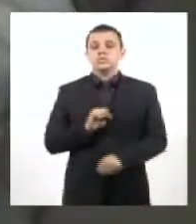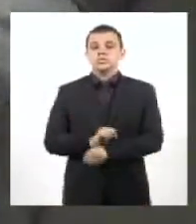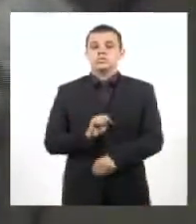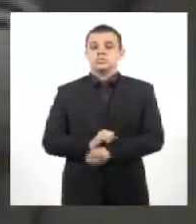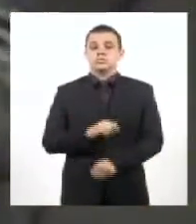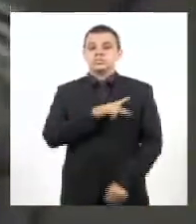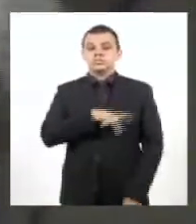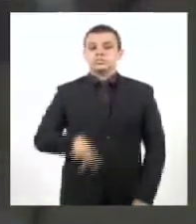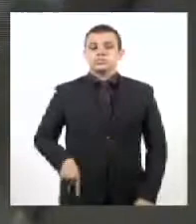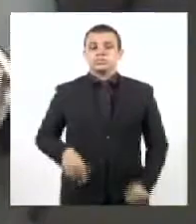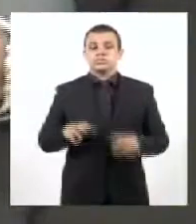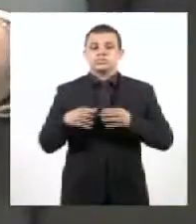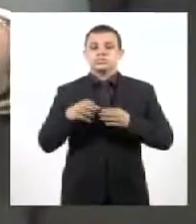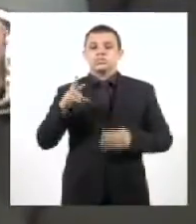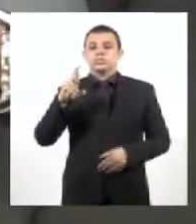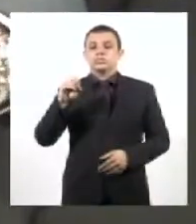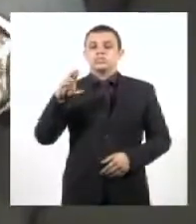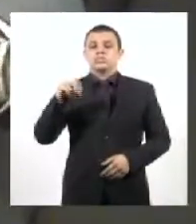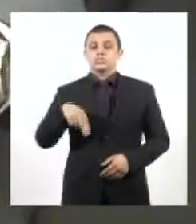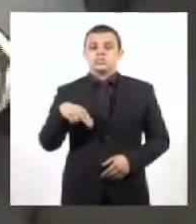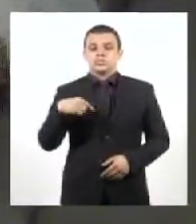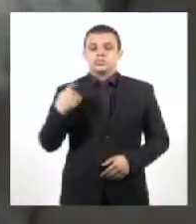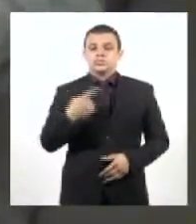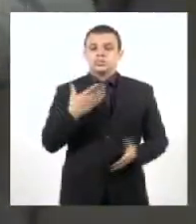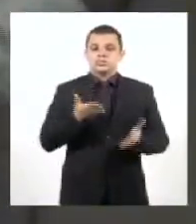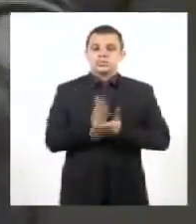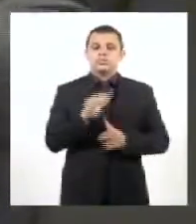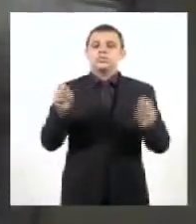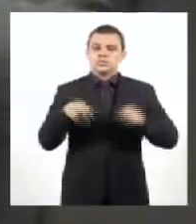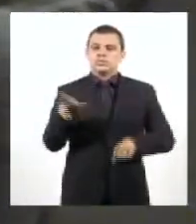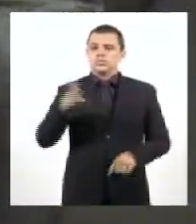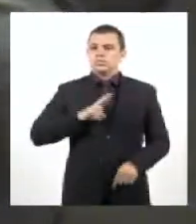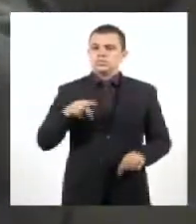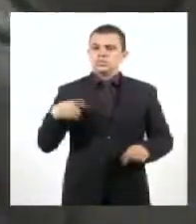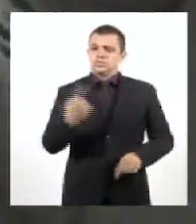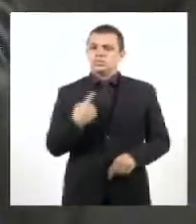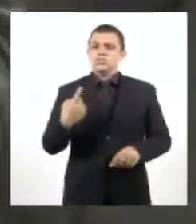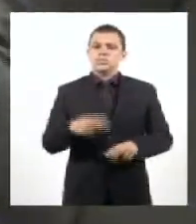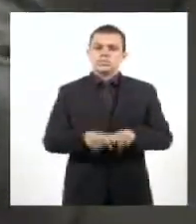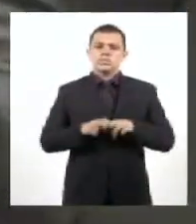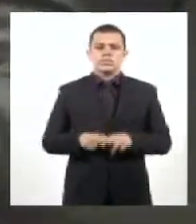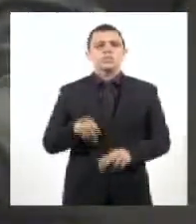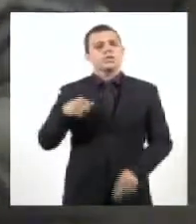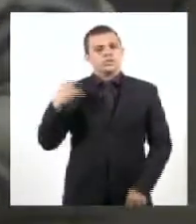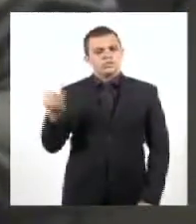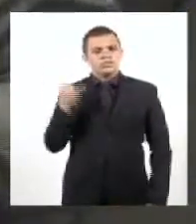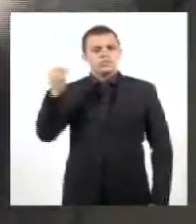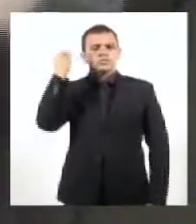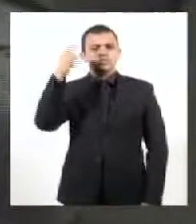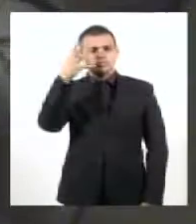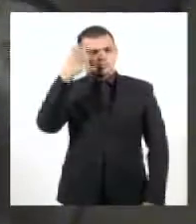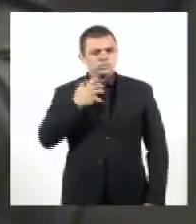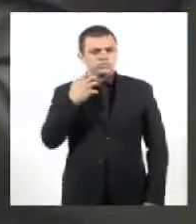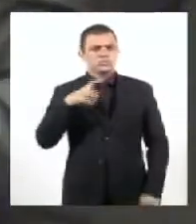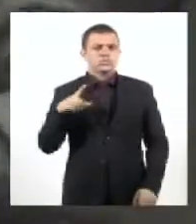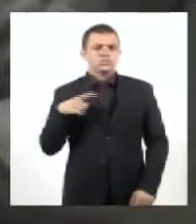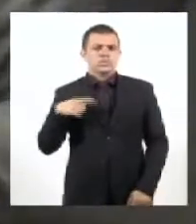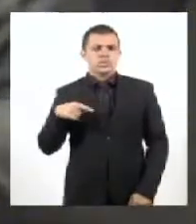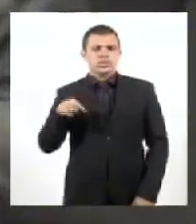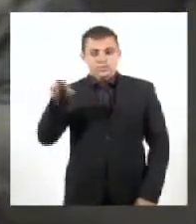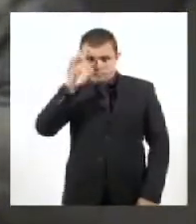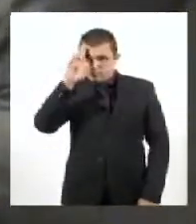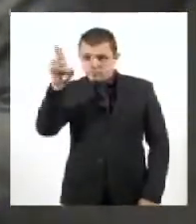nós aprovamos aqui, possa nos dar uma resposta, porque isso é realmente muito sério. E Vossa Excelência, deputado